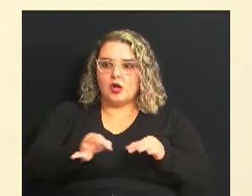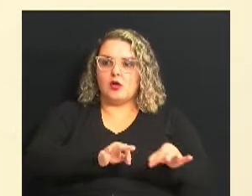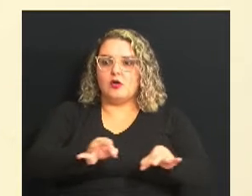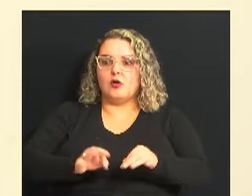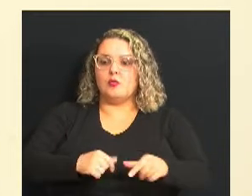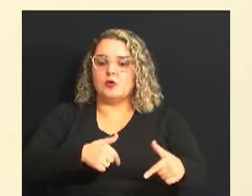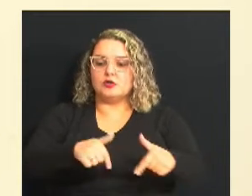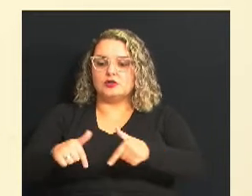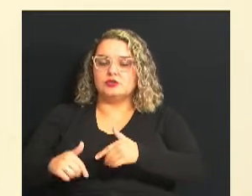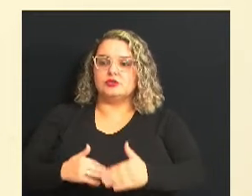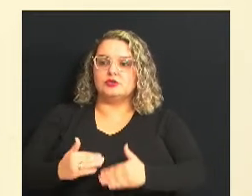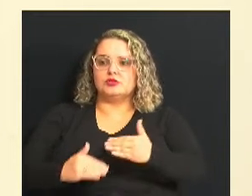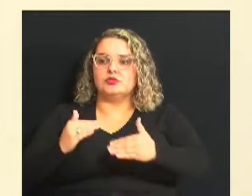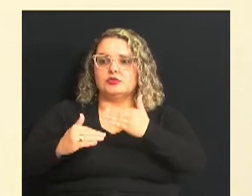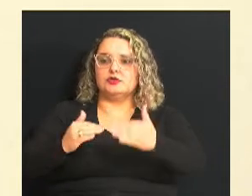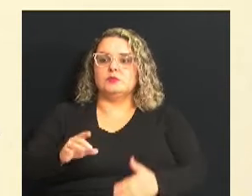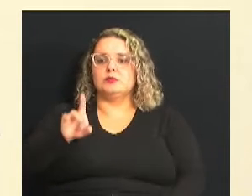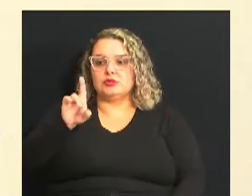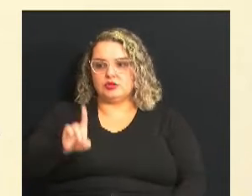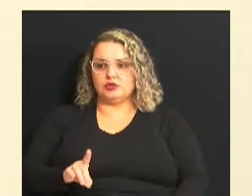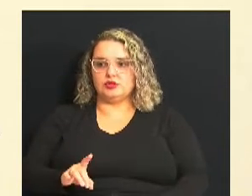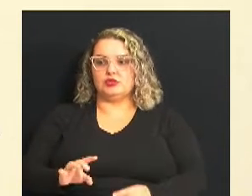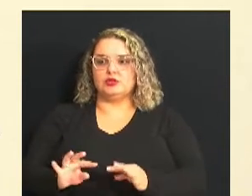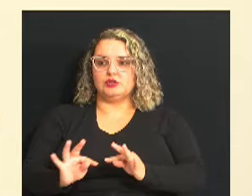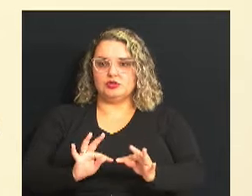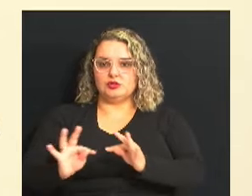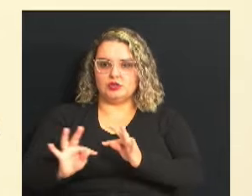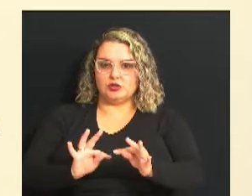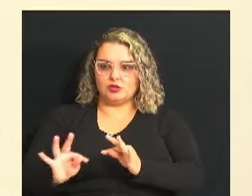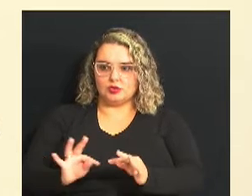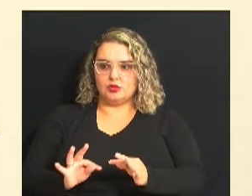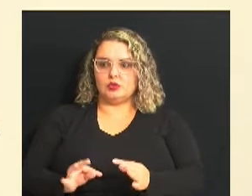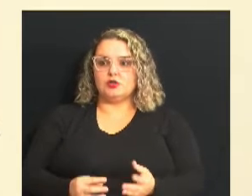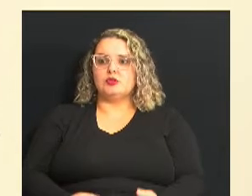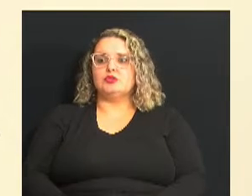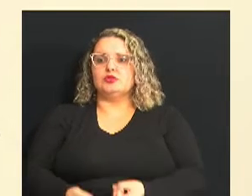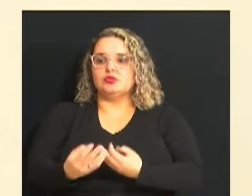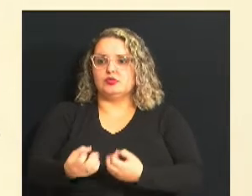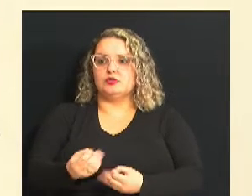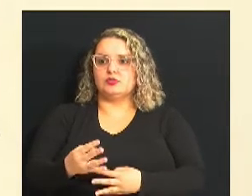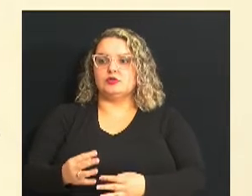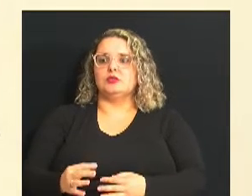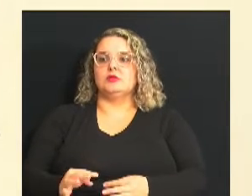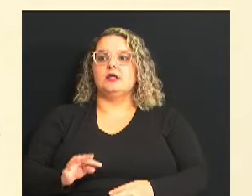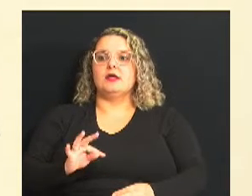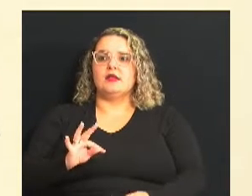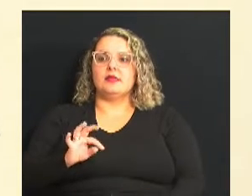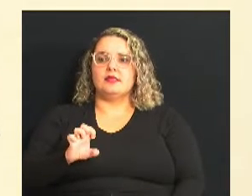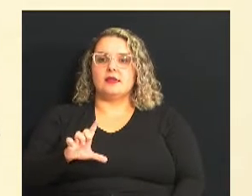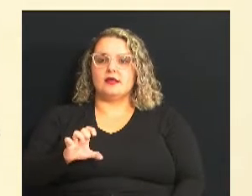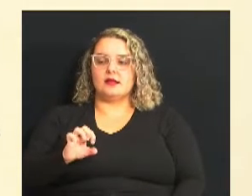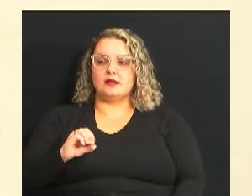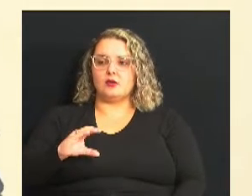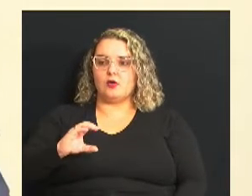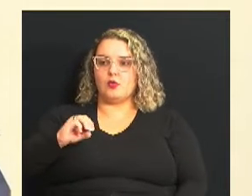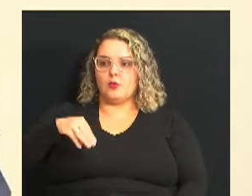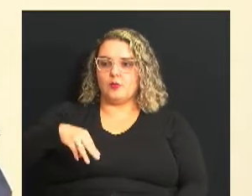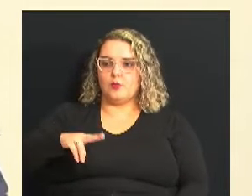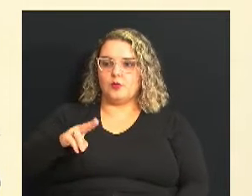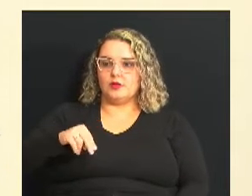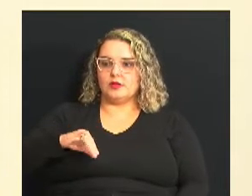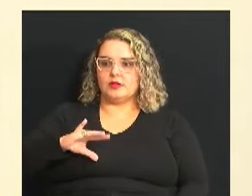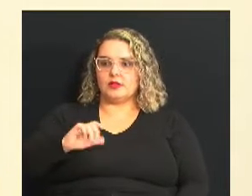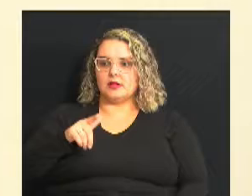trabalhos desenvolvidos pela Diretoria de Tecnologia de Informação e Telecomunicações da Câmara Municipal de Campinas. Aqui à minha direita eu tenho o